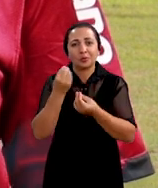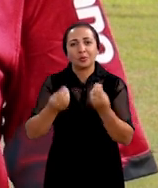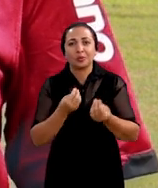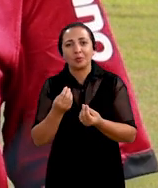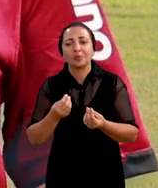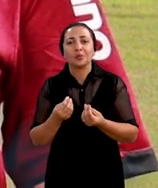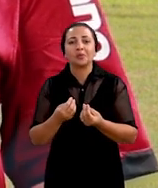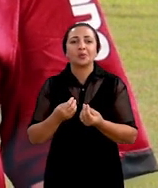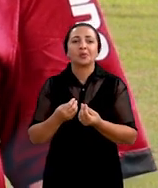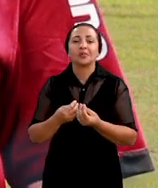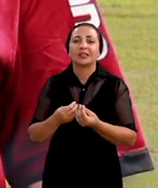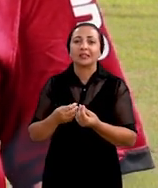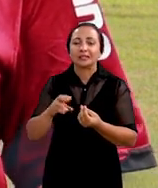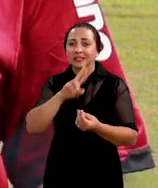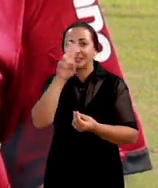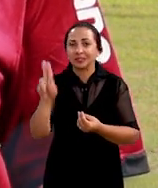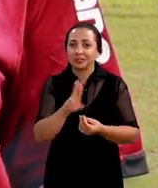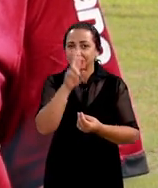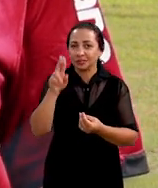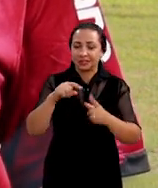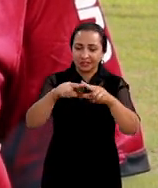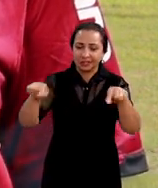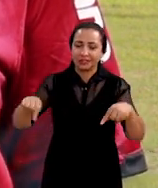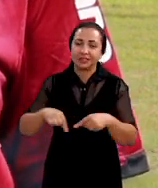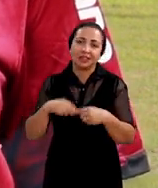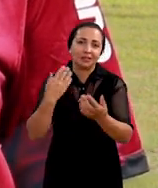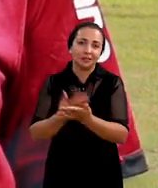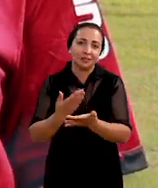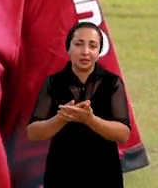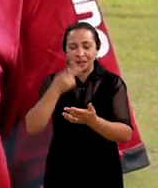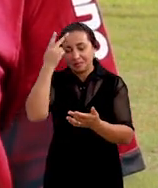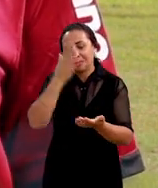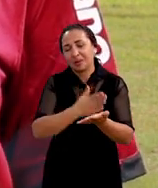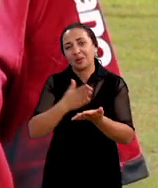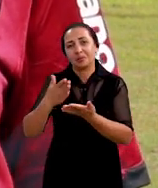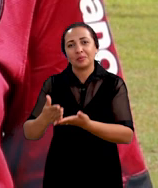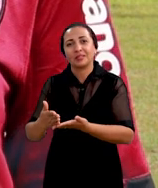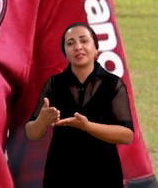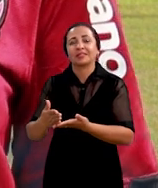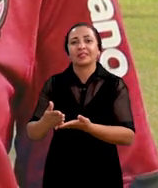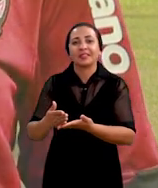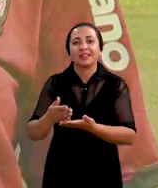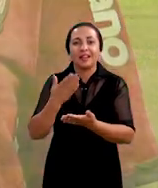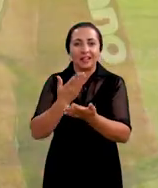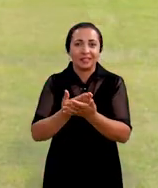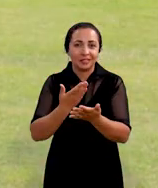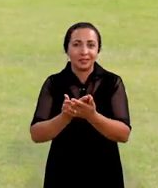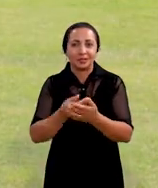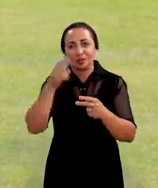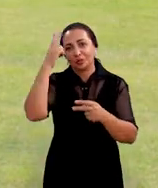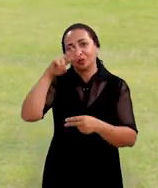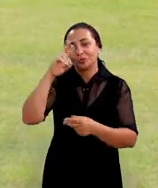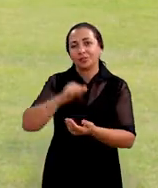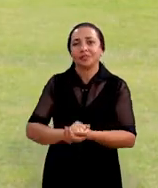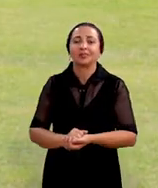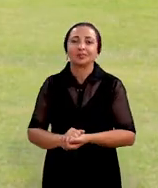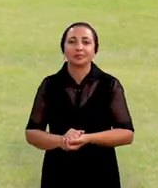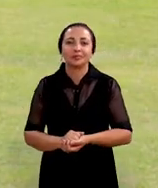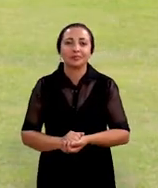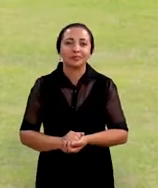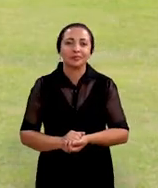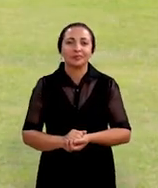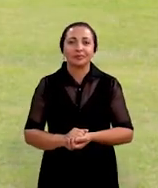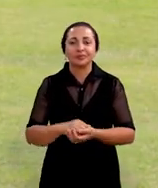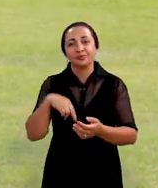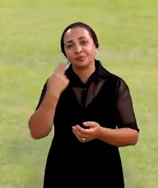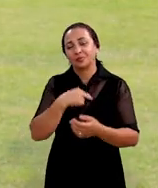como uma forma de ser utilizado na sala de aula para iniciar as aulas de história. A importância está na percepção que Iracema